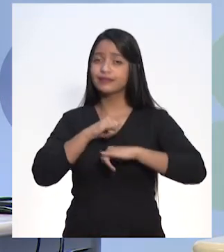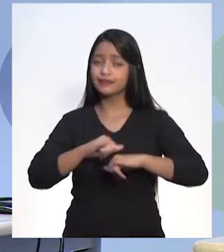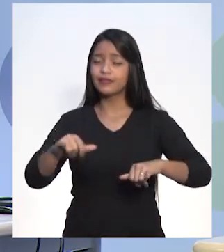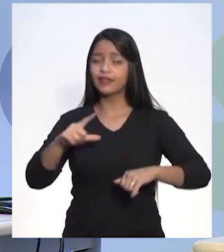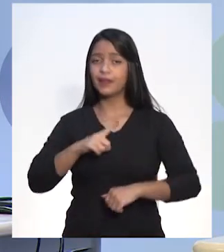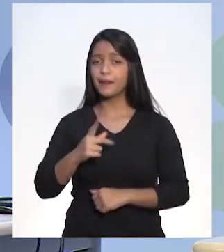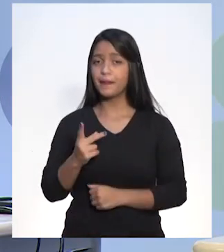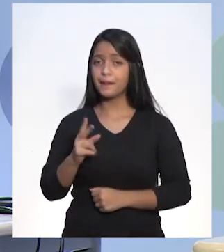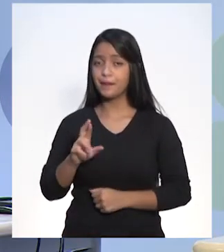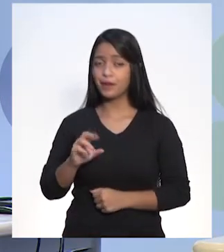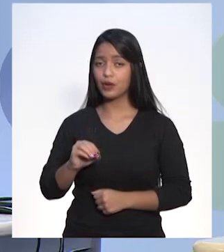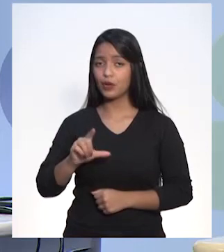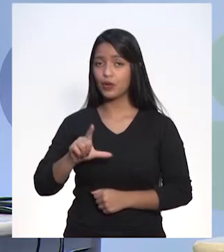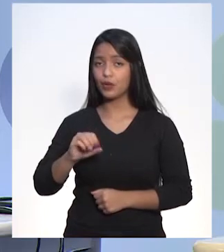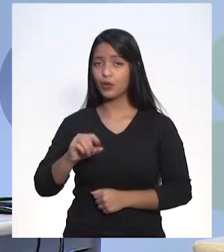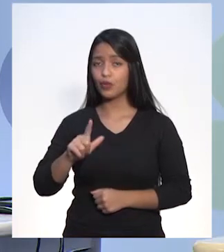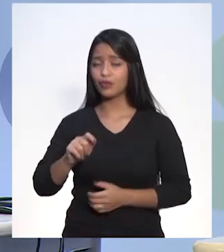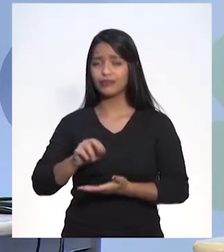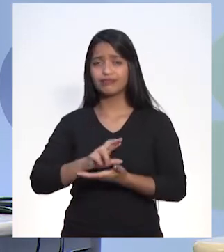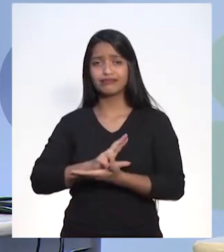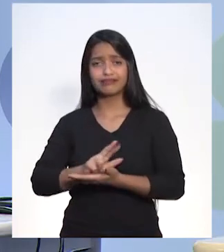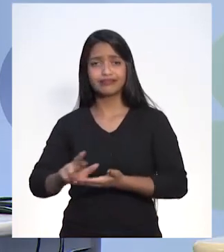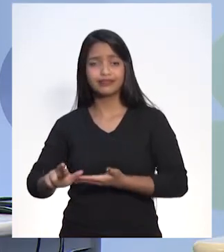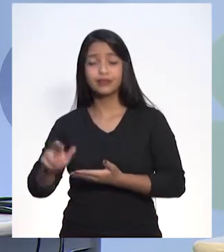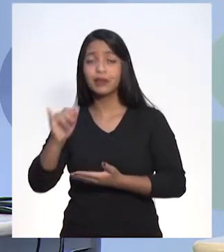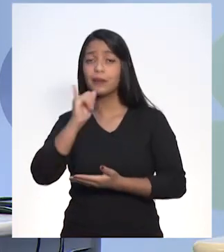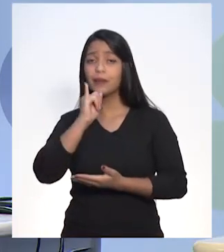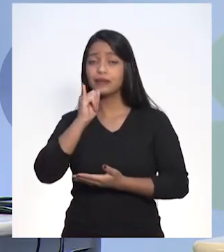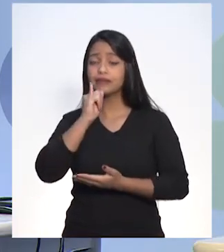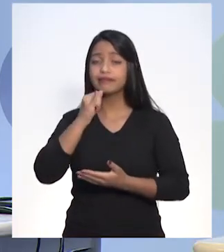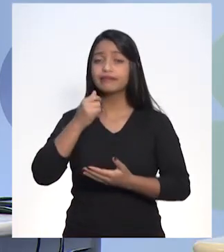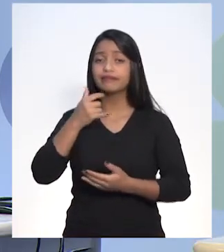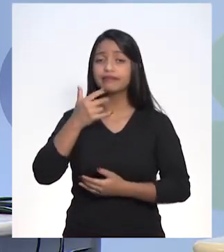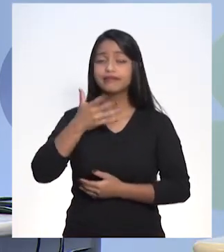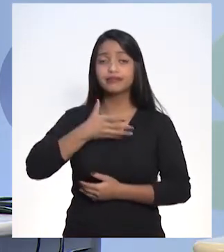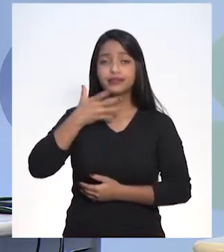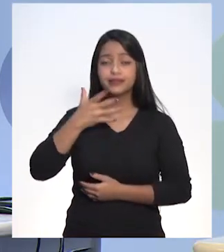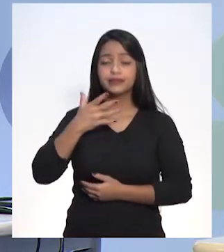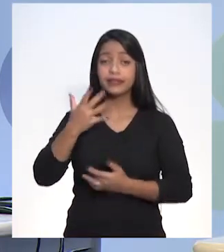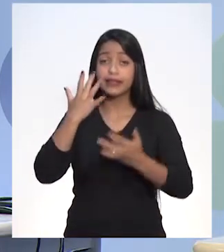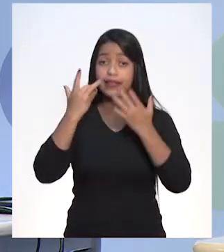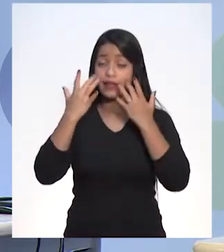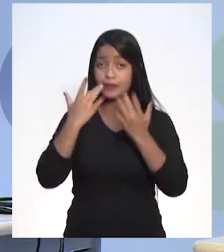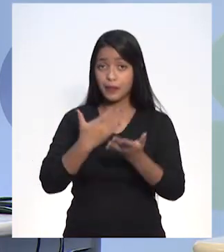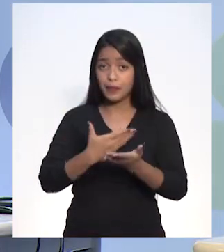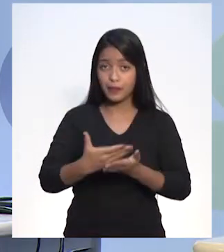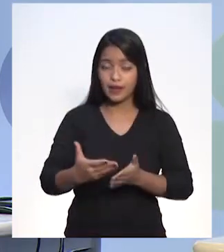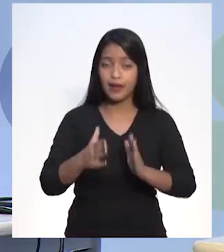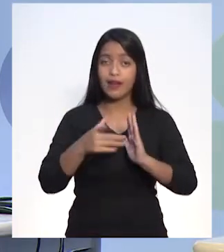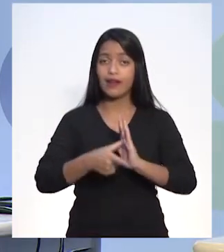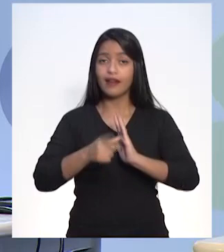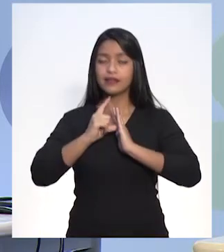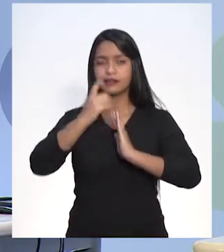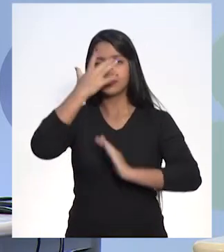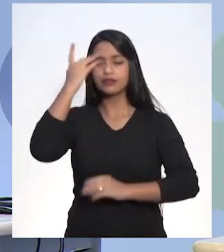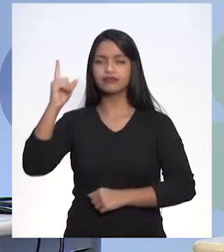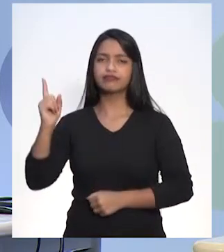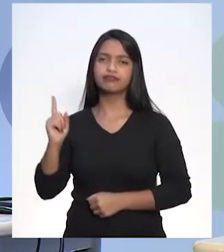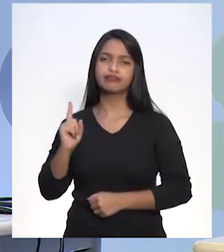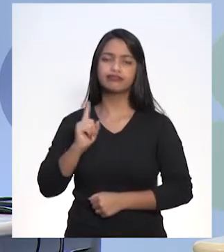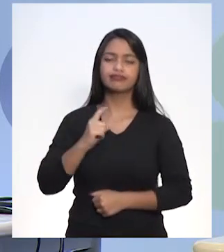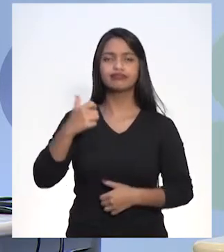são o quê? De teor narrativo, porque eles apresentam personagens, espaço, tempo, enredo. O prólogo apresenta bastante isso também, onde aconteceu, quem eram